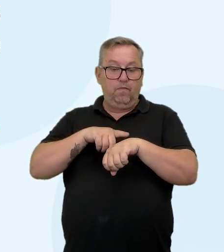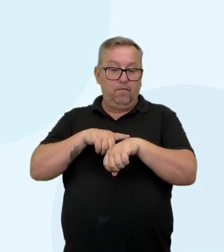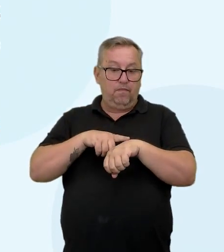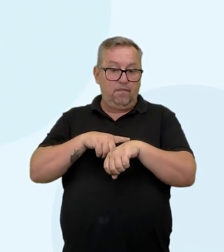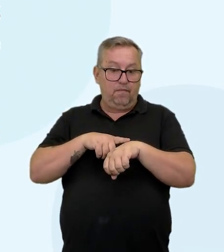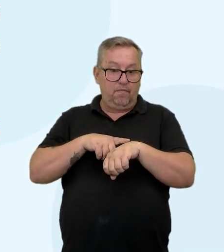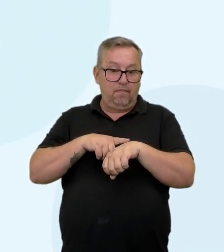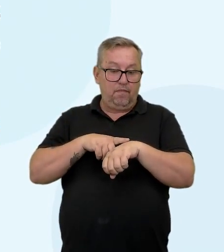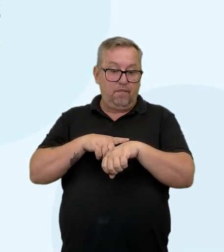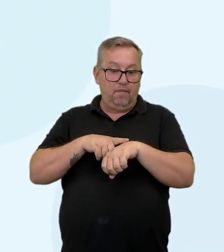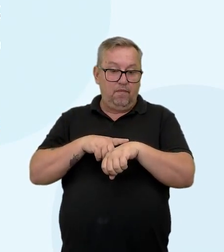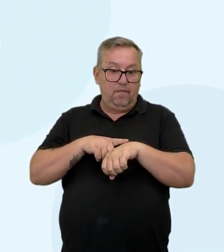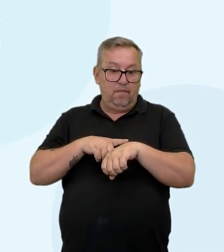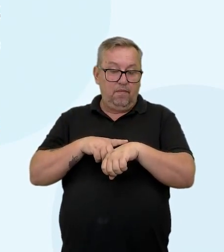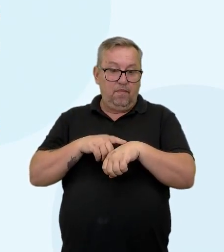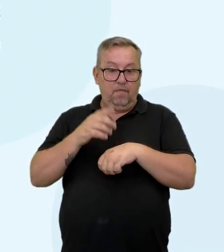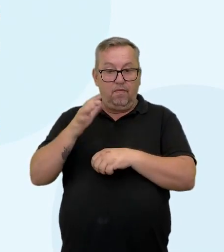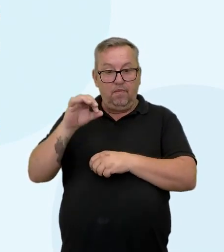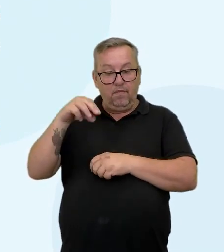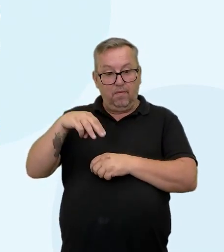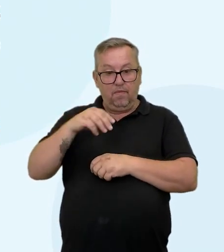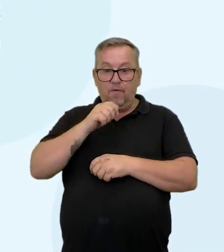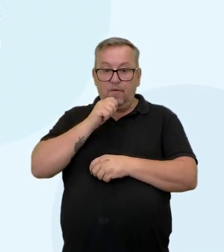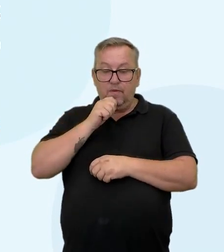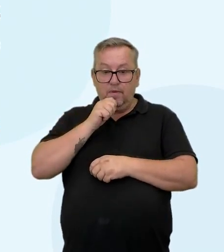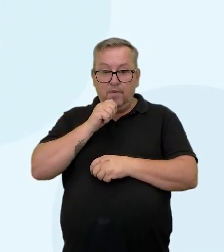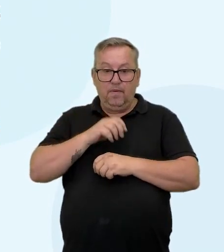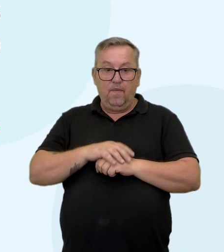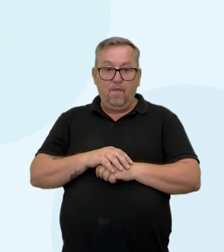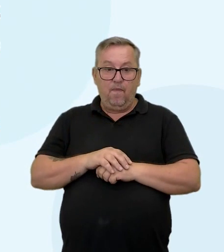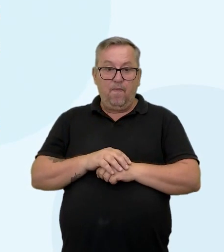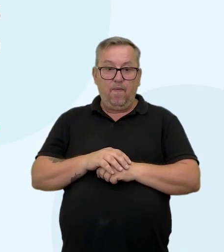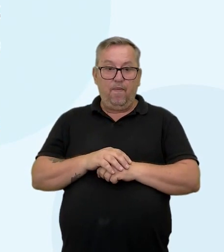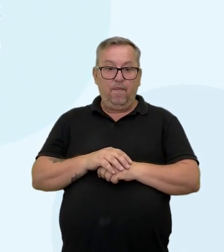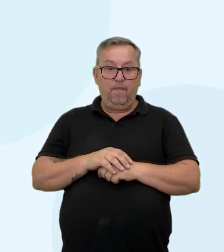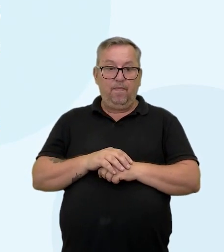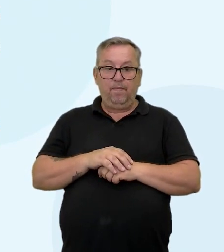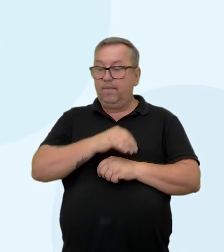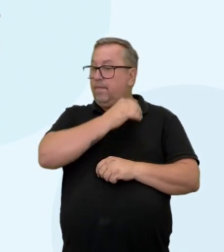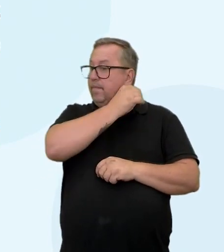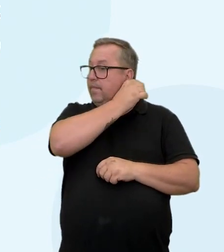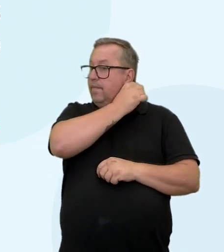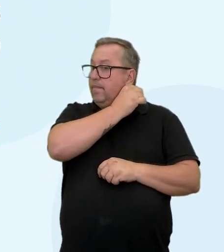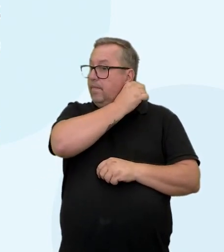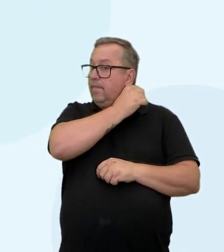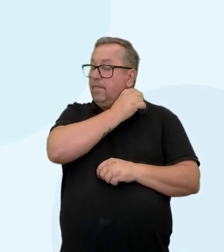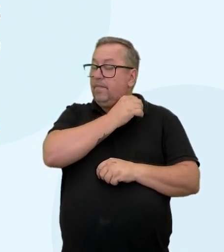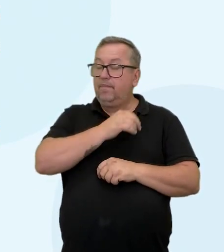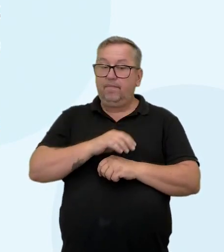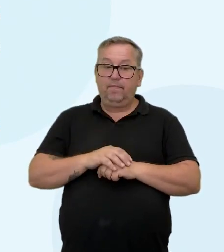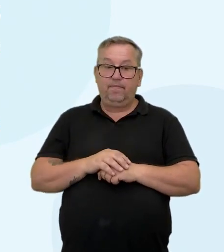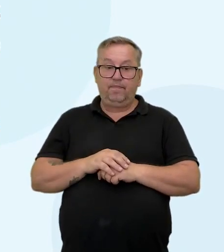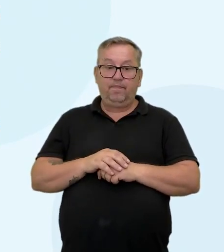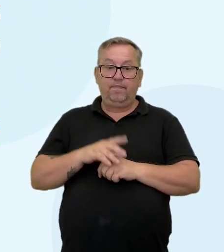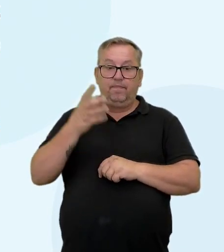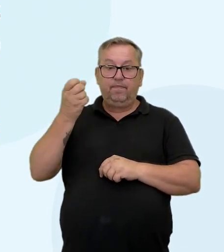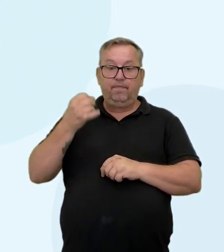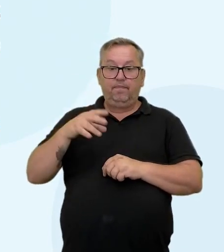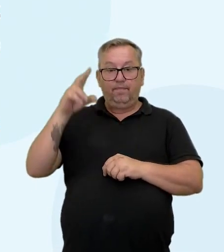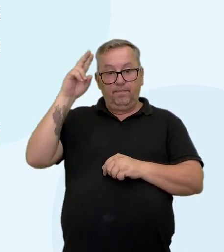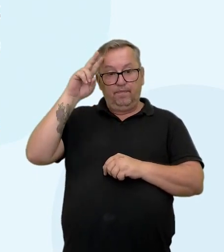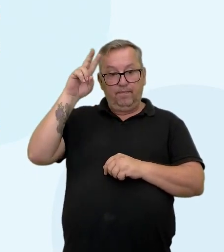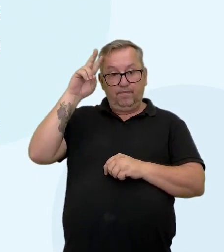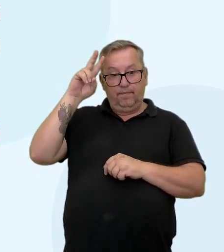interação? 10 minutinhos ainda, tudo bem? E aí o que acontece? Tá? Vamos contar aí a historinha